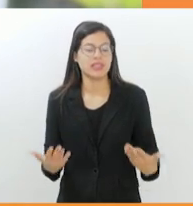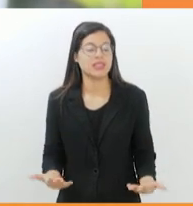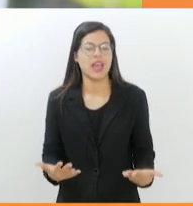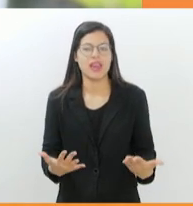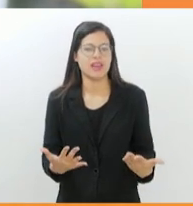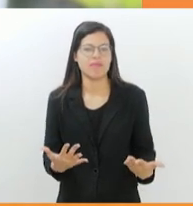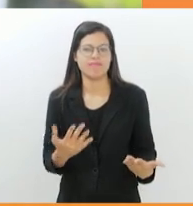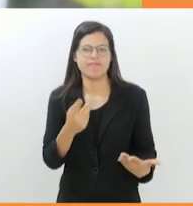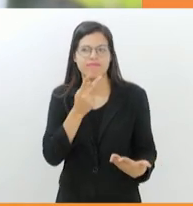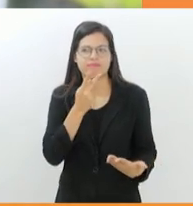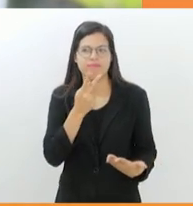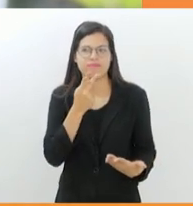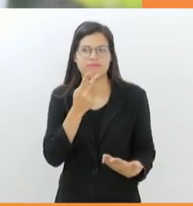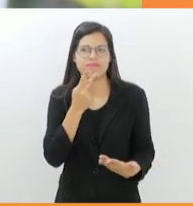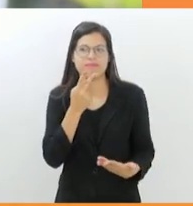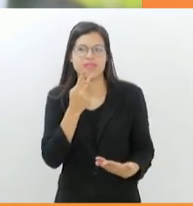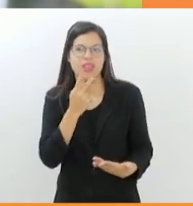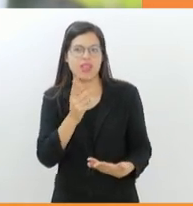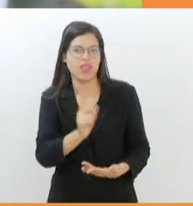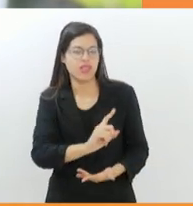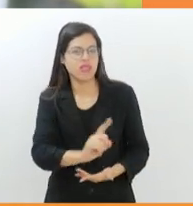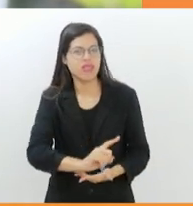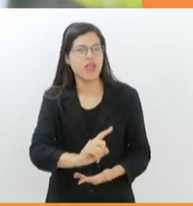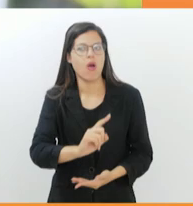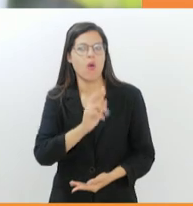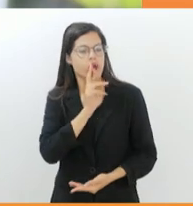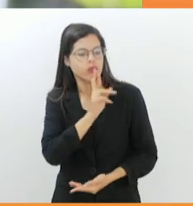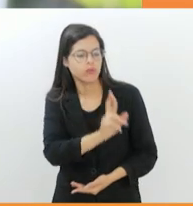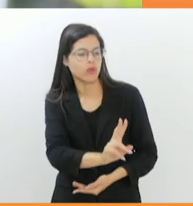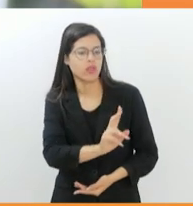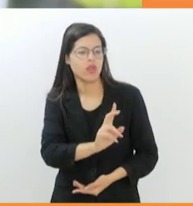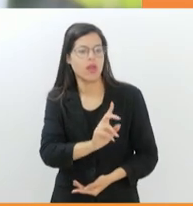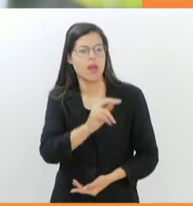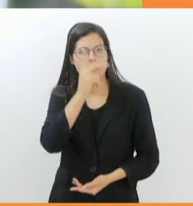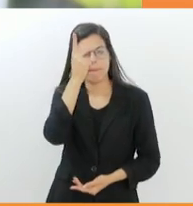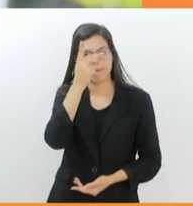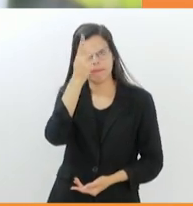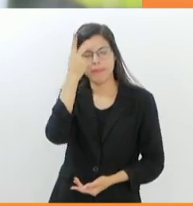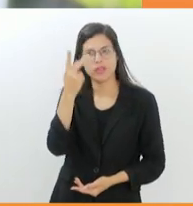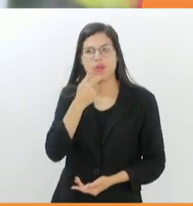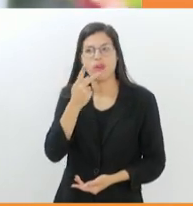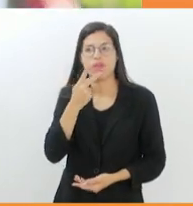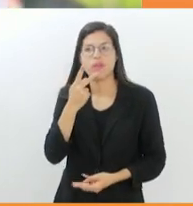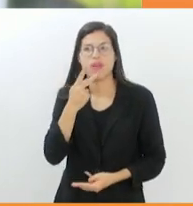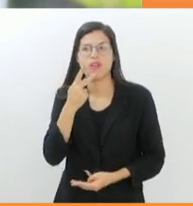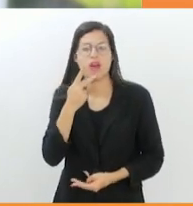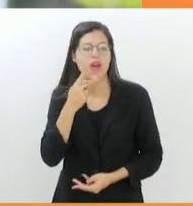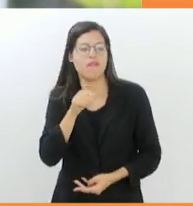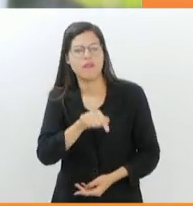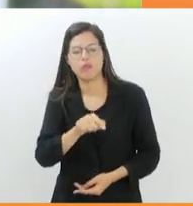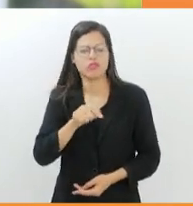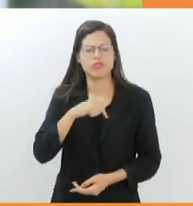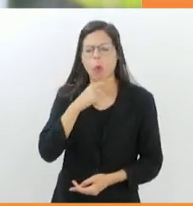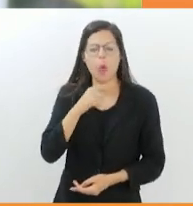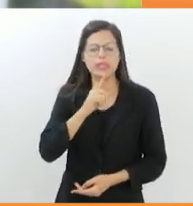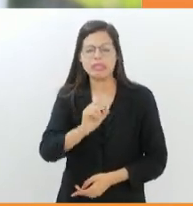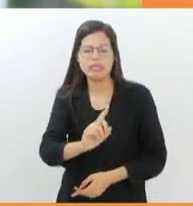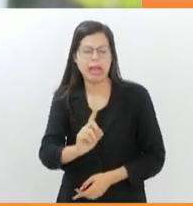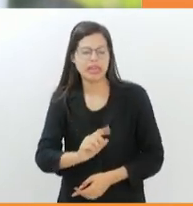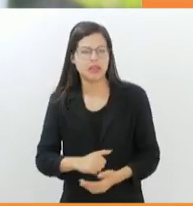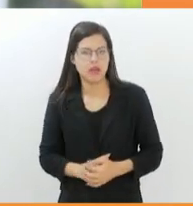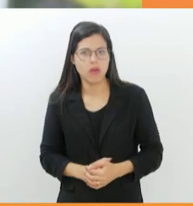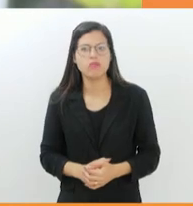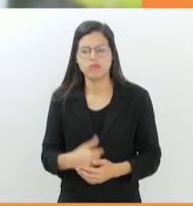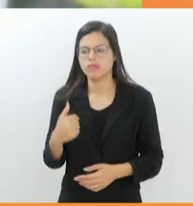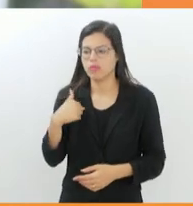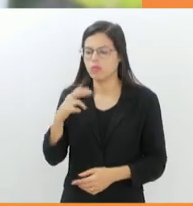dizer não para quem me dizia não, você não vai conseguir, não, eu vou conseguir, enfim. Né, então isso